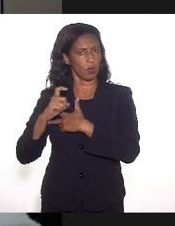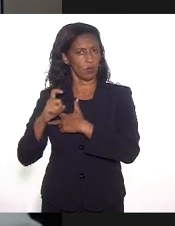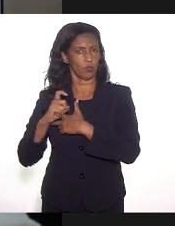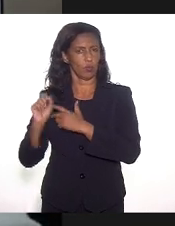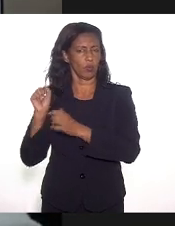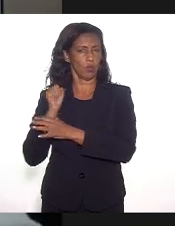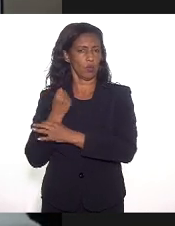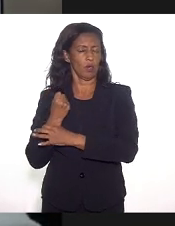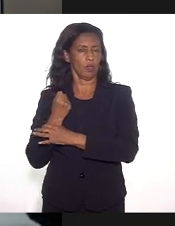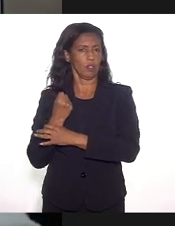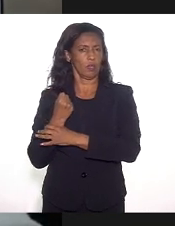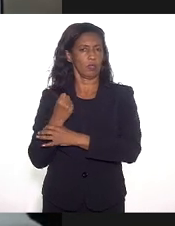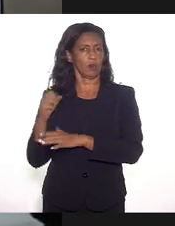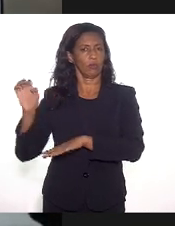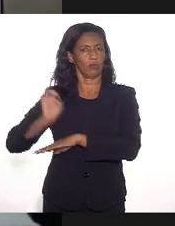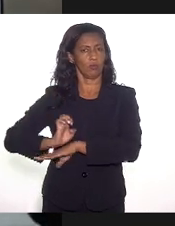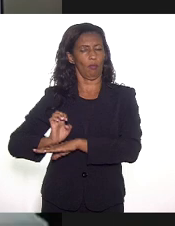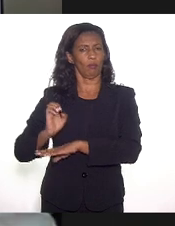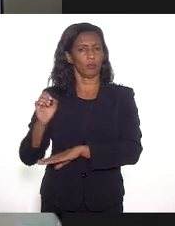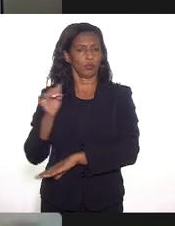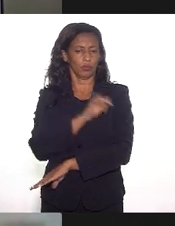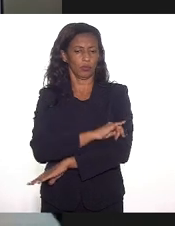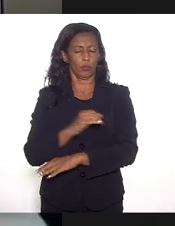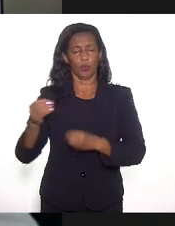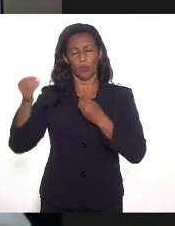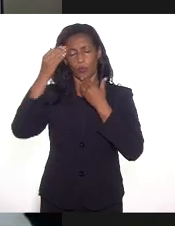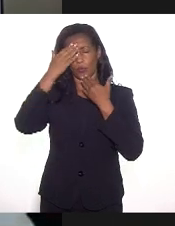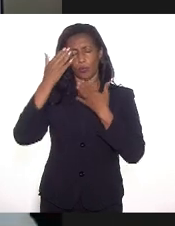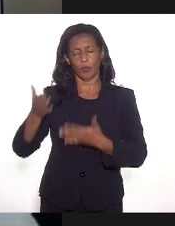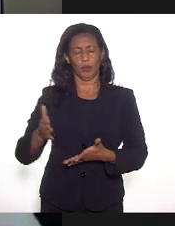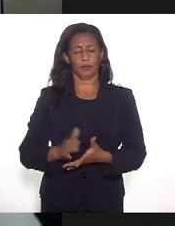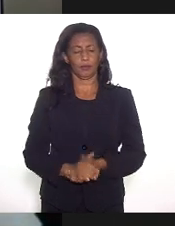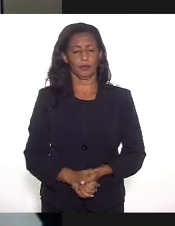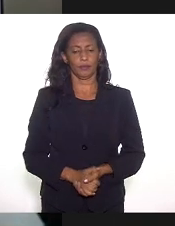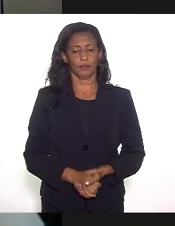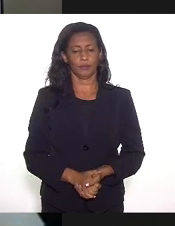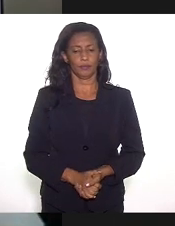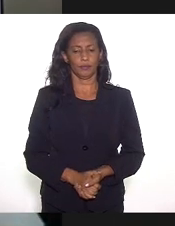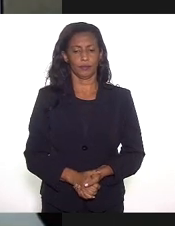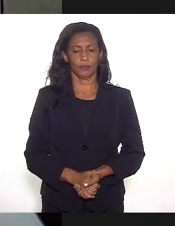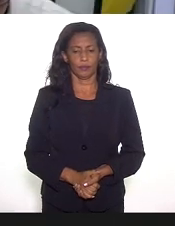de segurança pública no Estado do Rio de Janeiro. Muito obrigada, senhora presidenta.